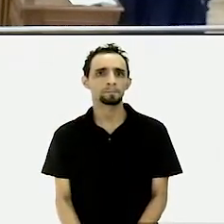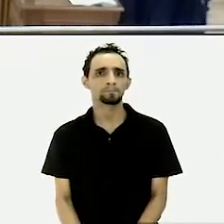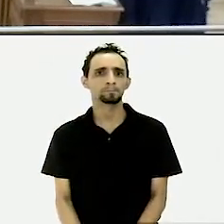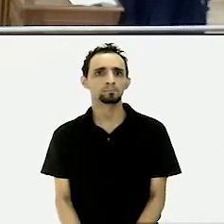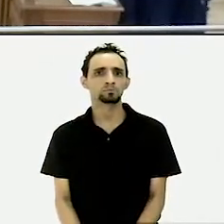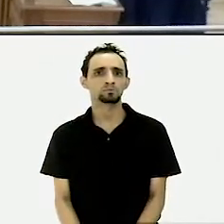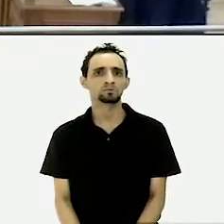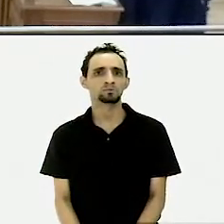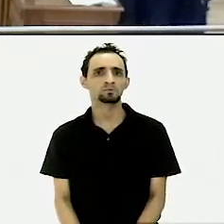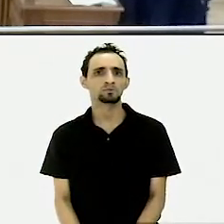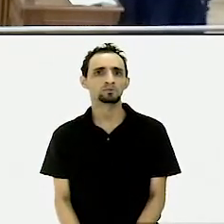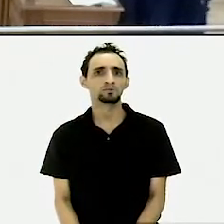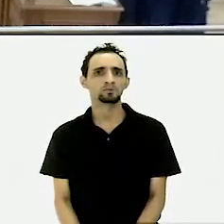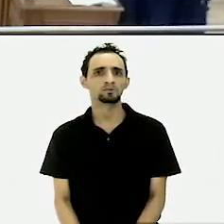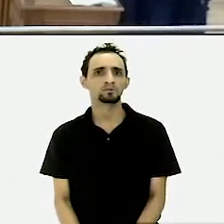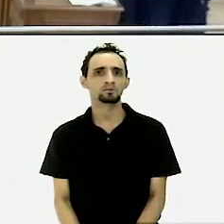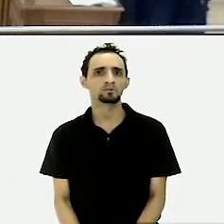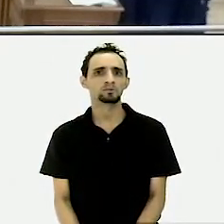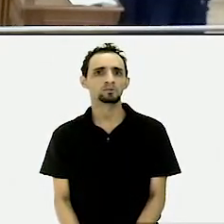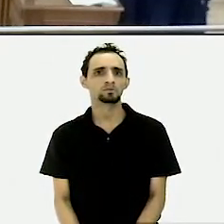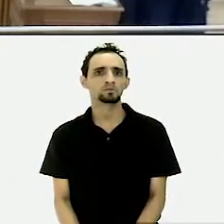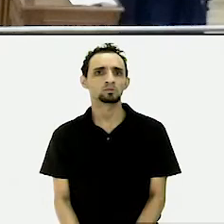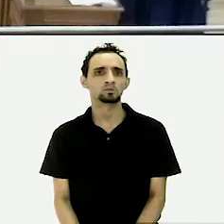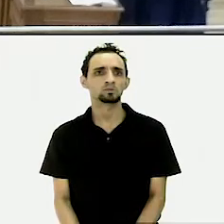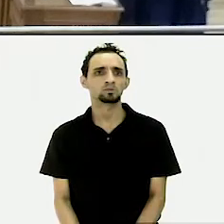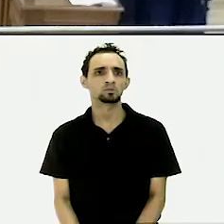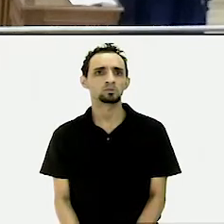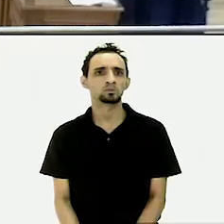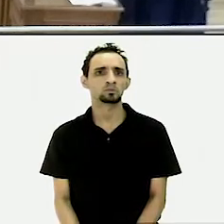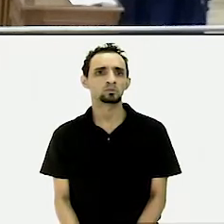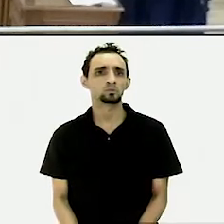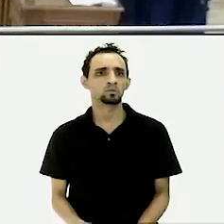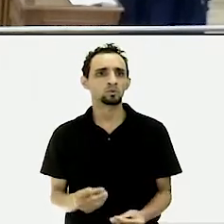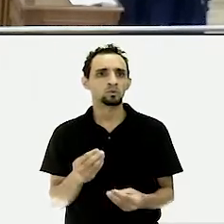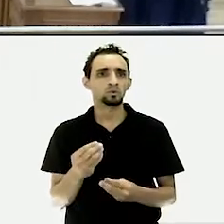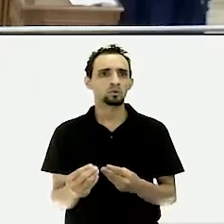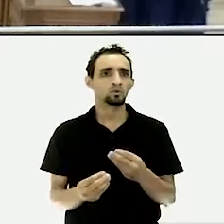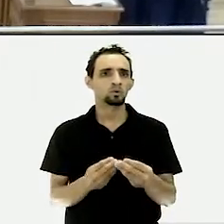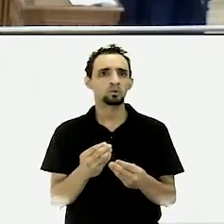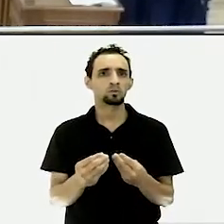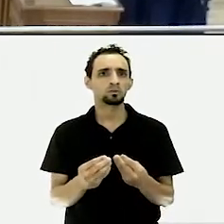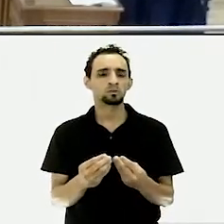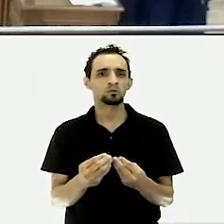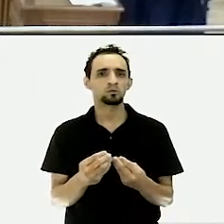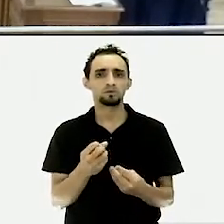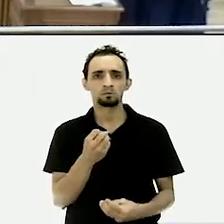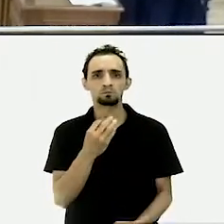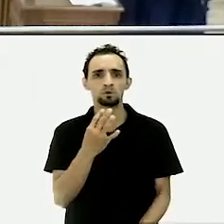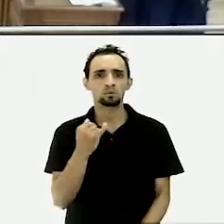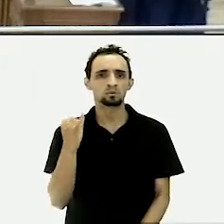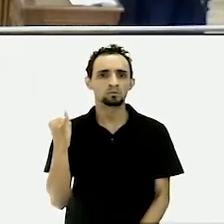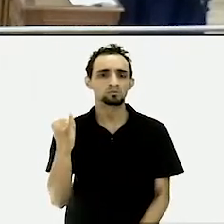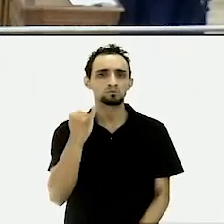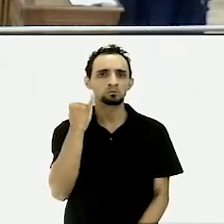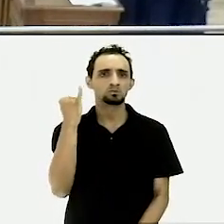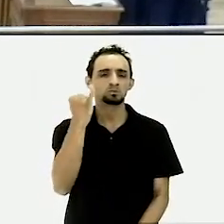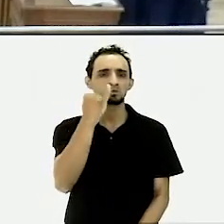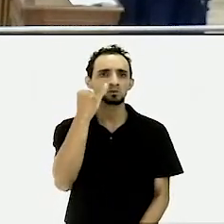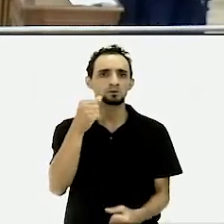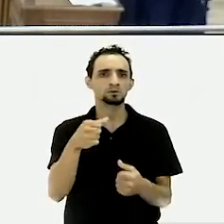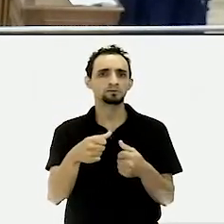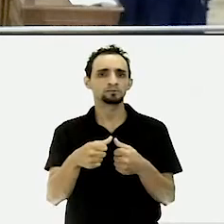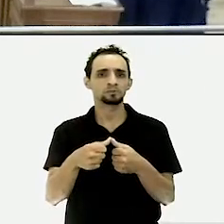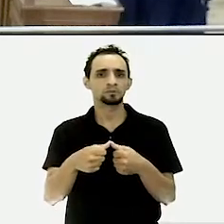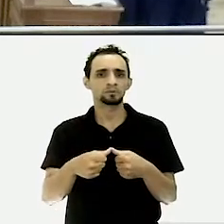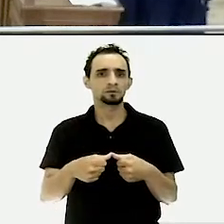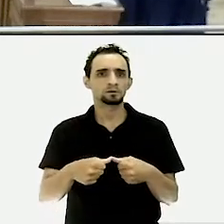divulgamos a natureza da lesão, como ela é feita, coisas desse tipo, para não haver nenhum tipo de estímulos.